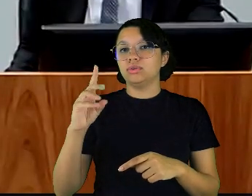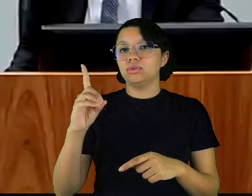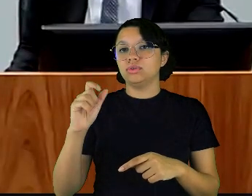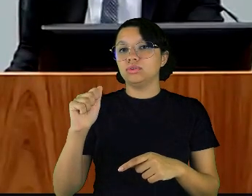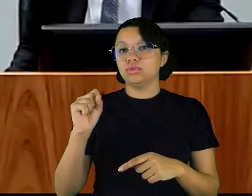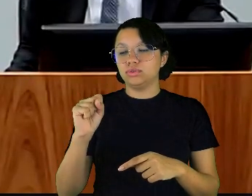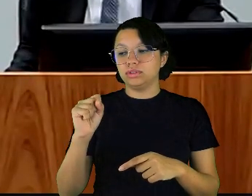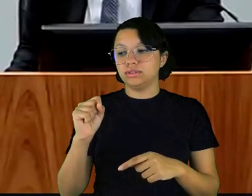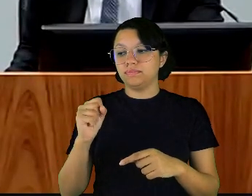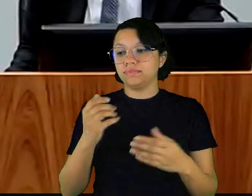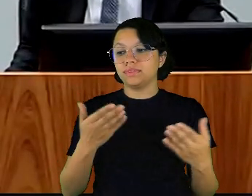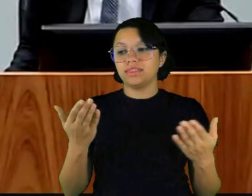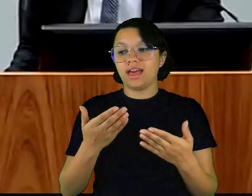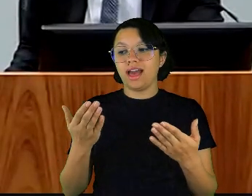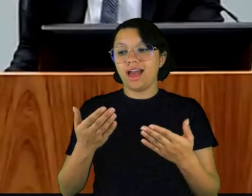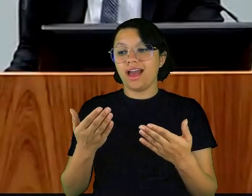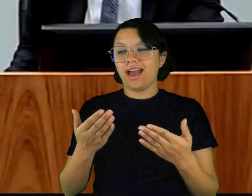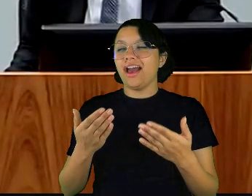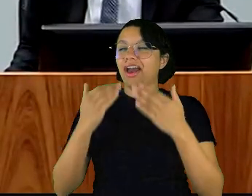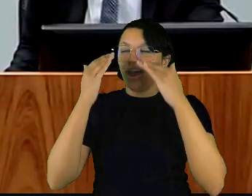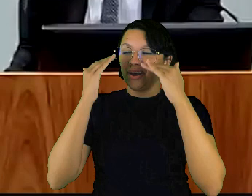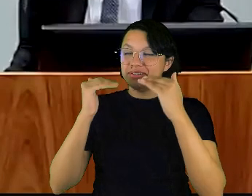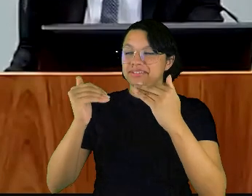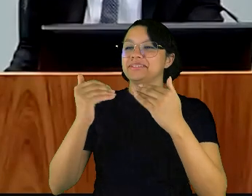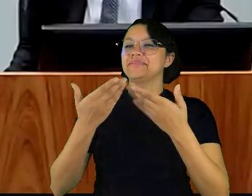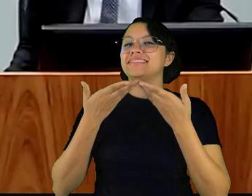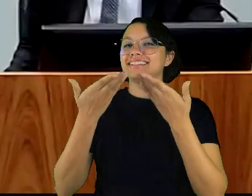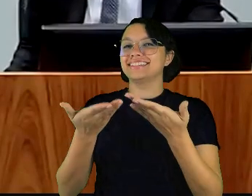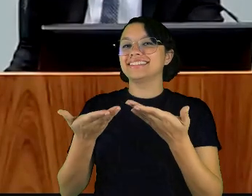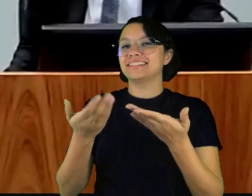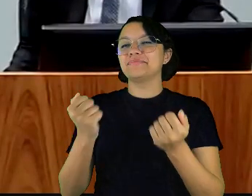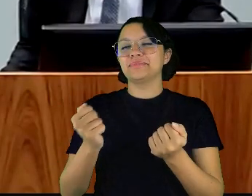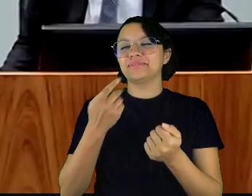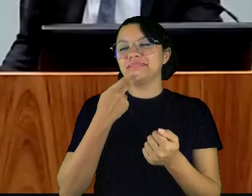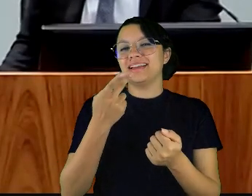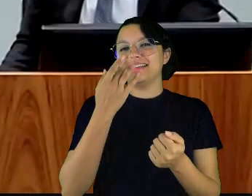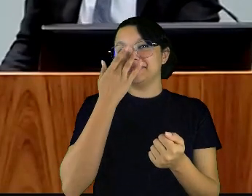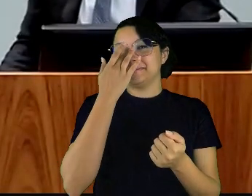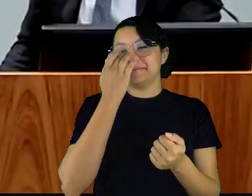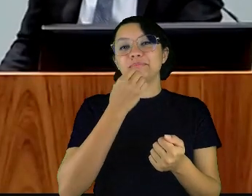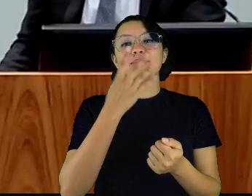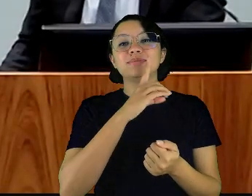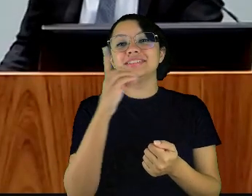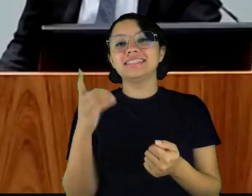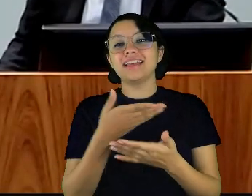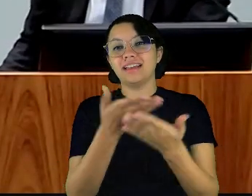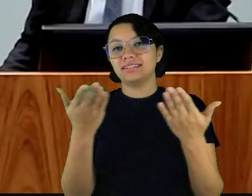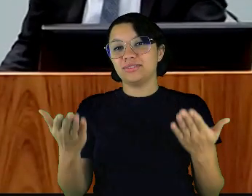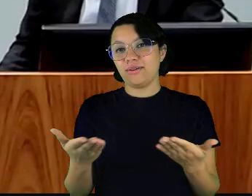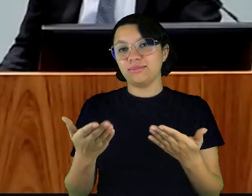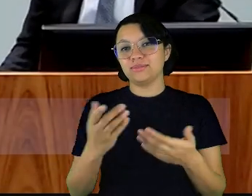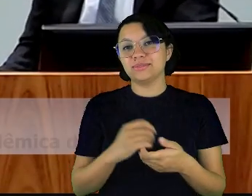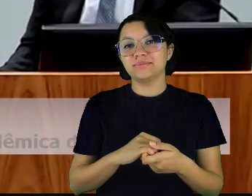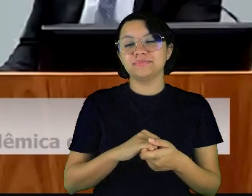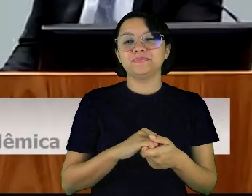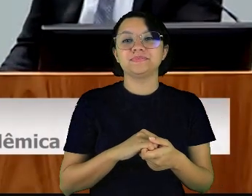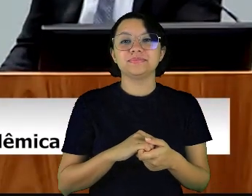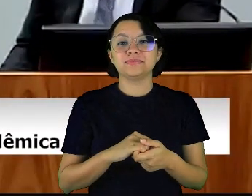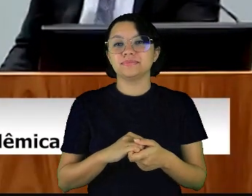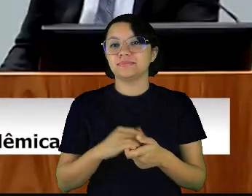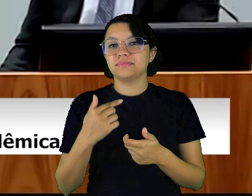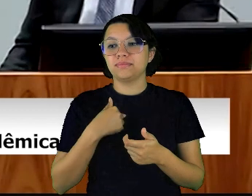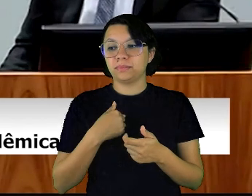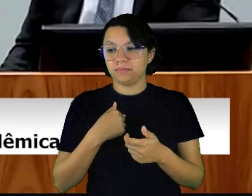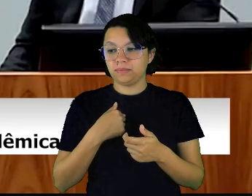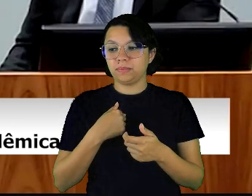palavra, honrosamente, para a doutora Leila Paiva. Bom dia a todos e todas.